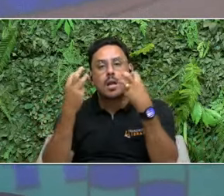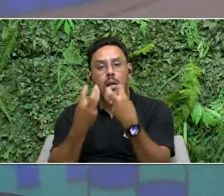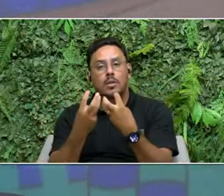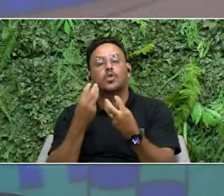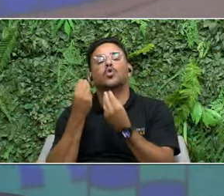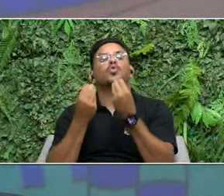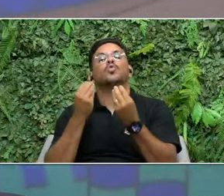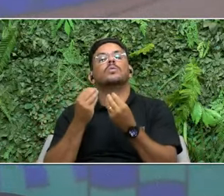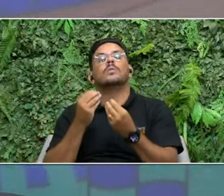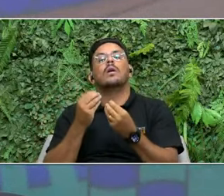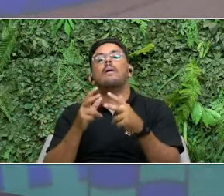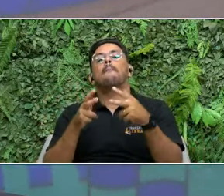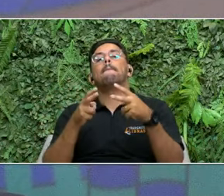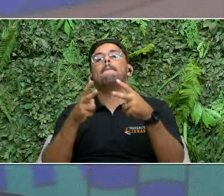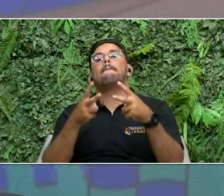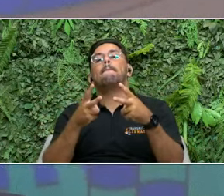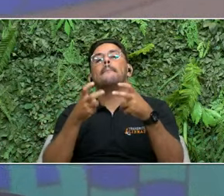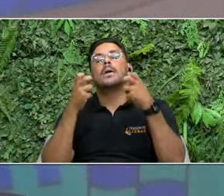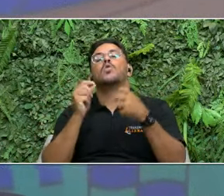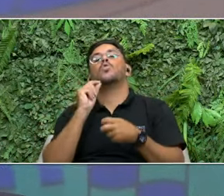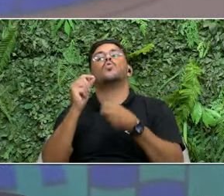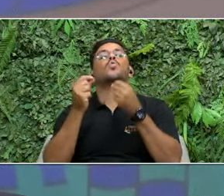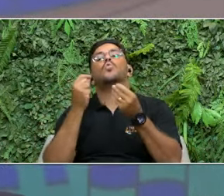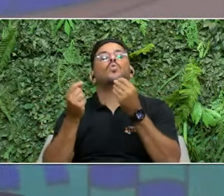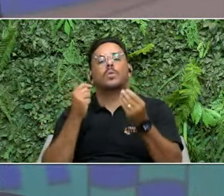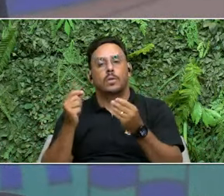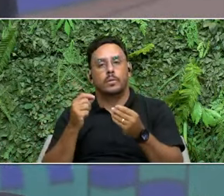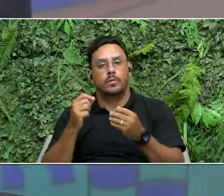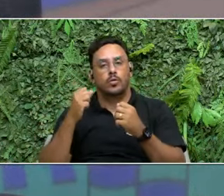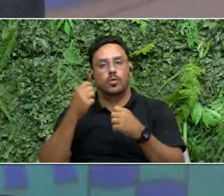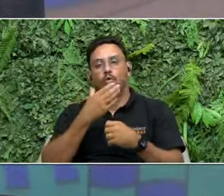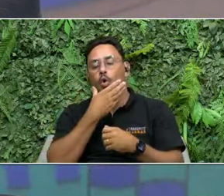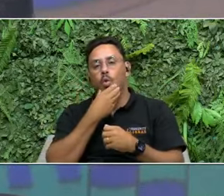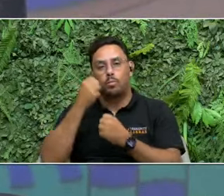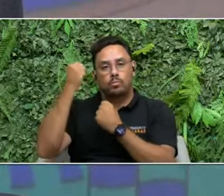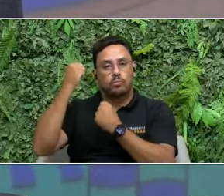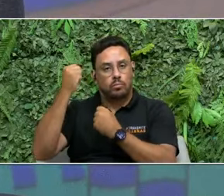a percepção que vocês têm daí do movimento do